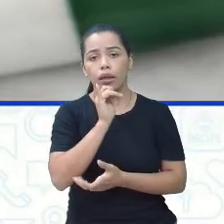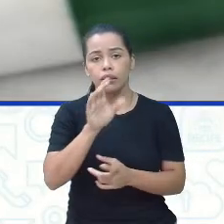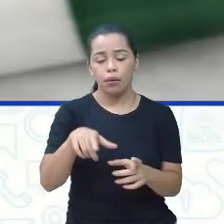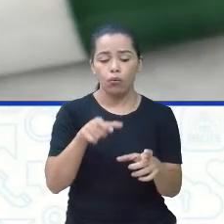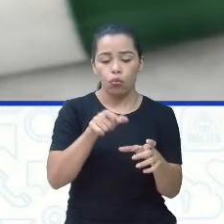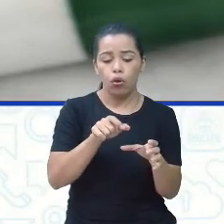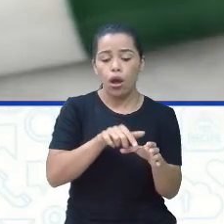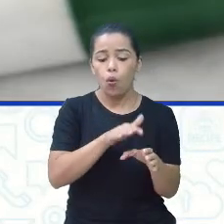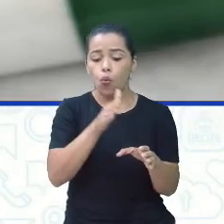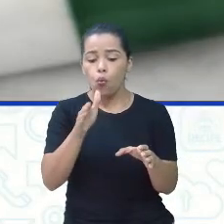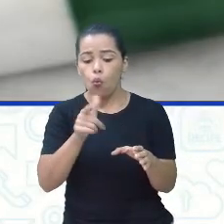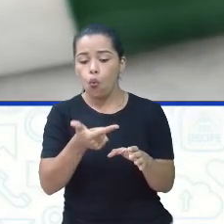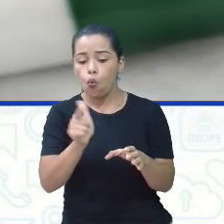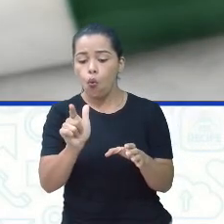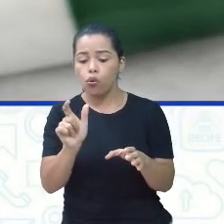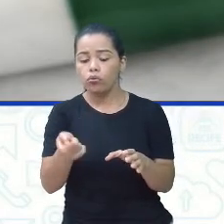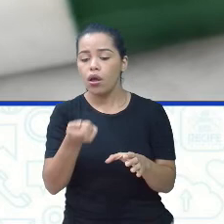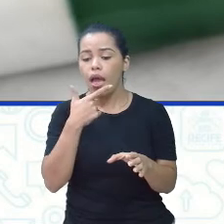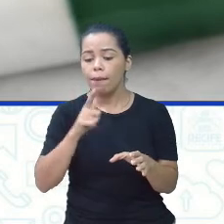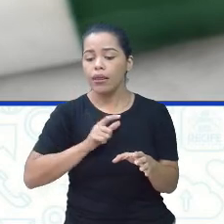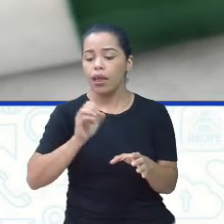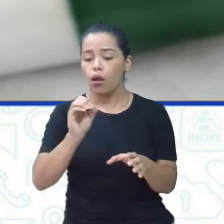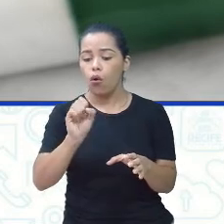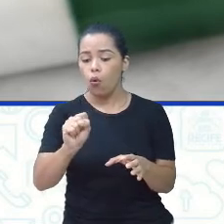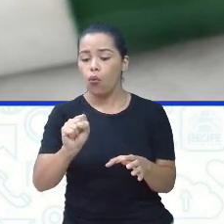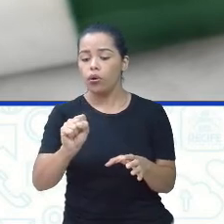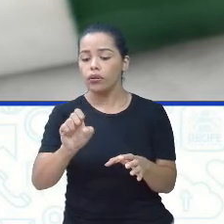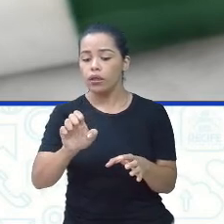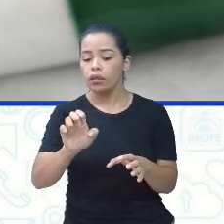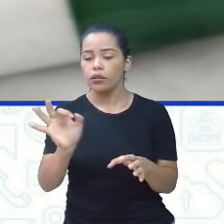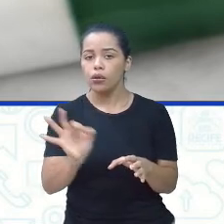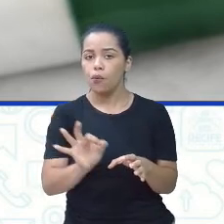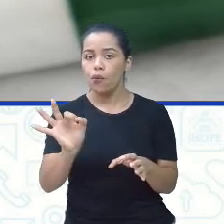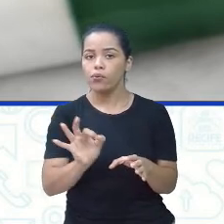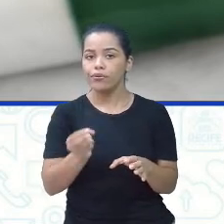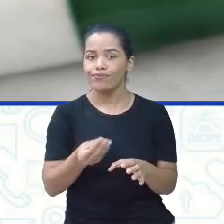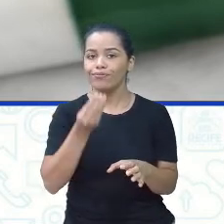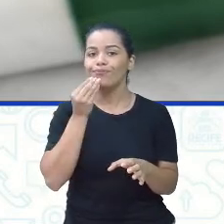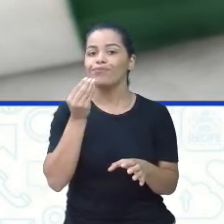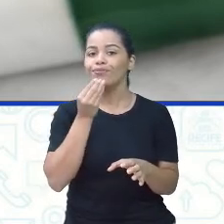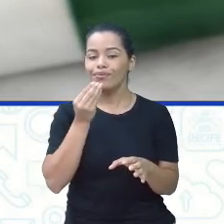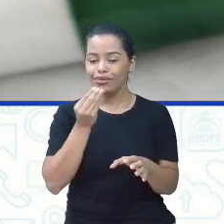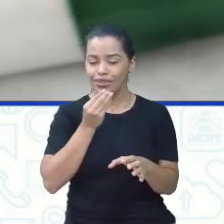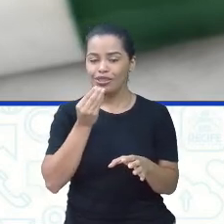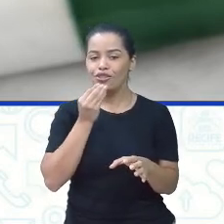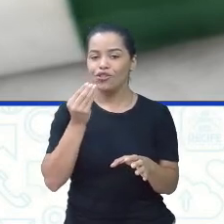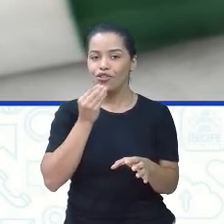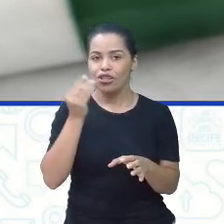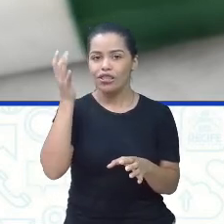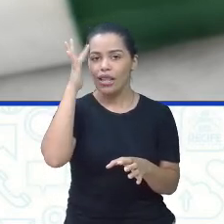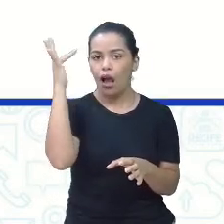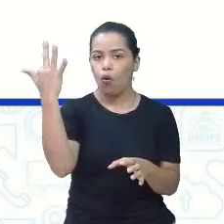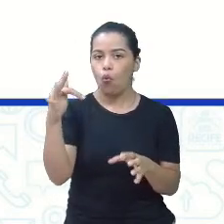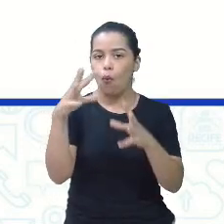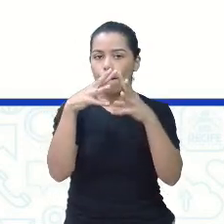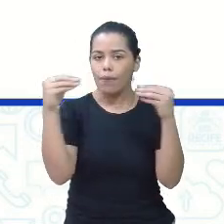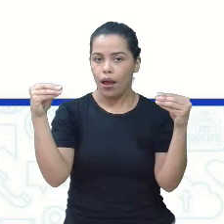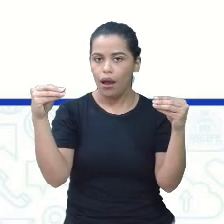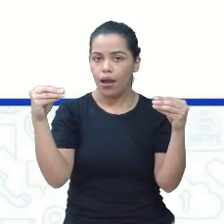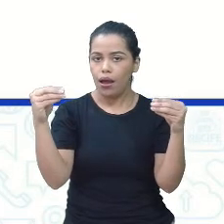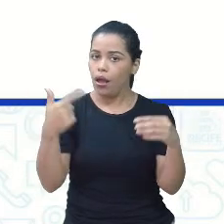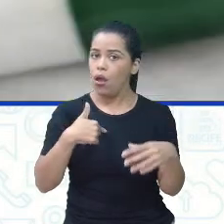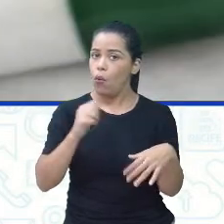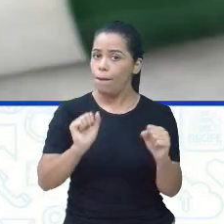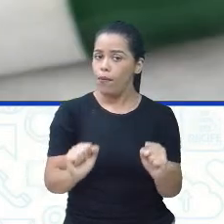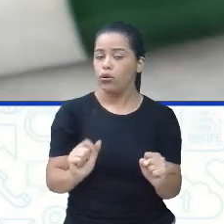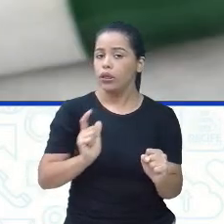ele tenha 85% de chance de que esse sintoma seja cessado. Eu